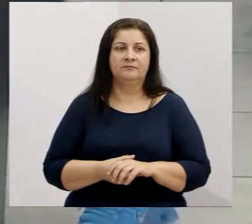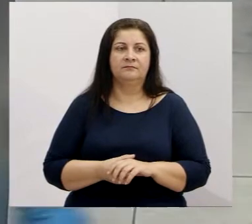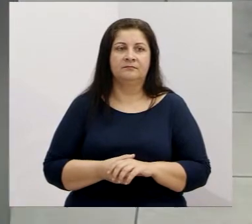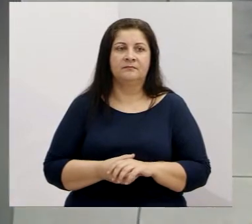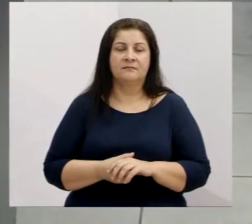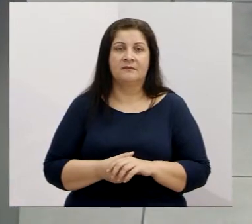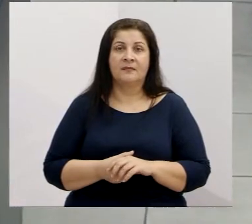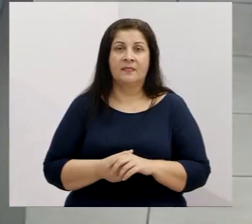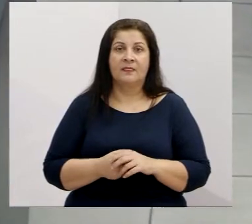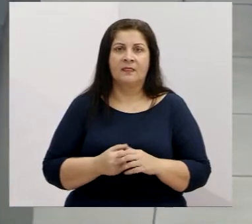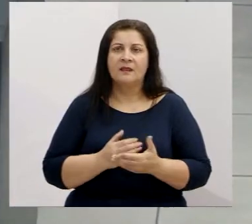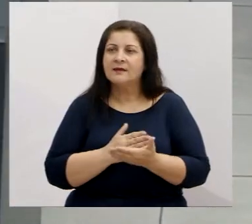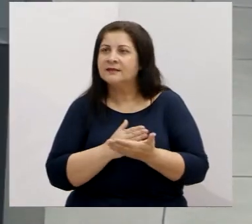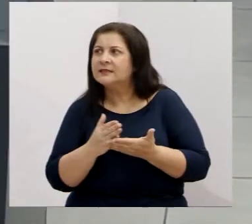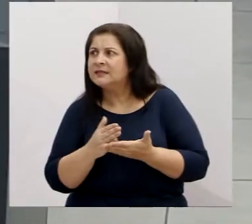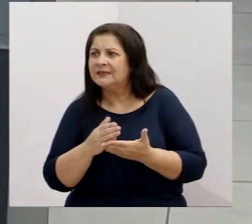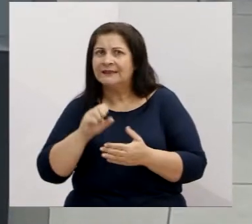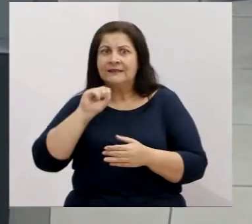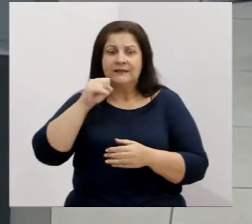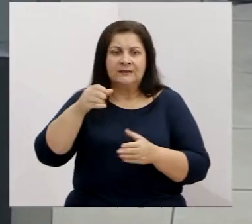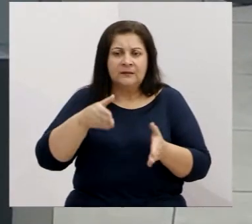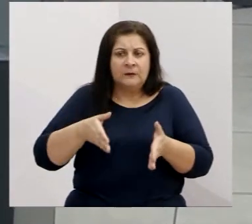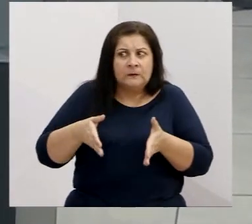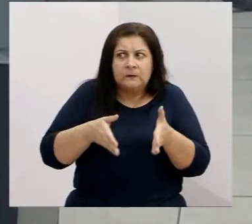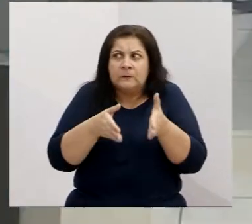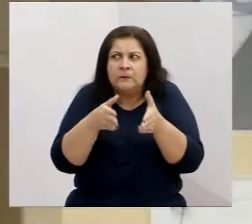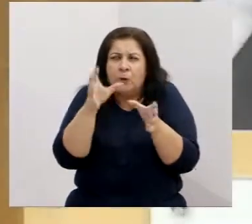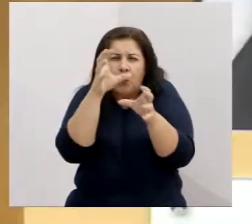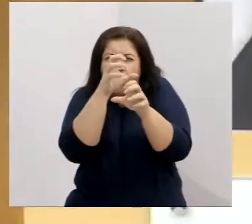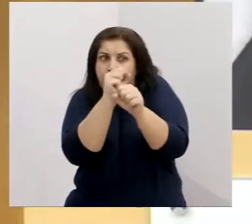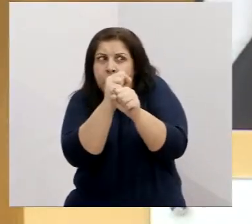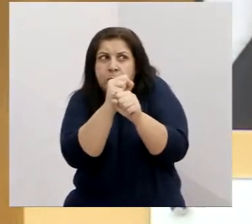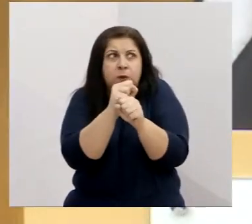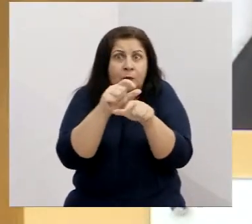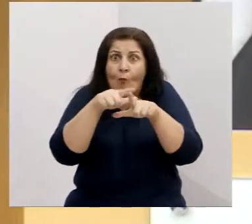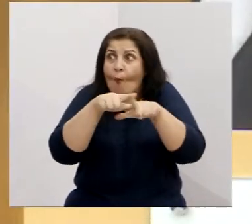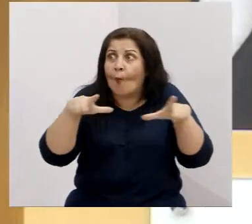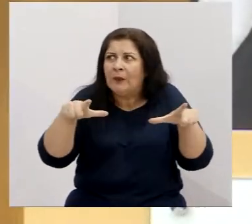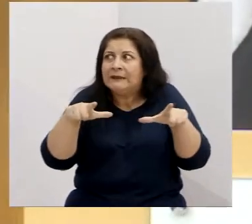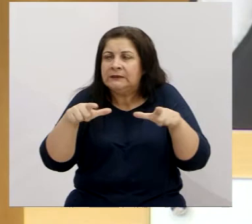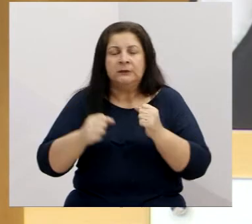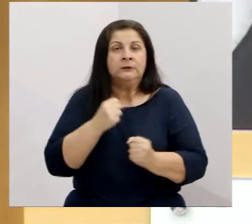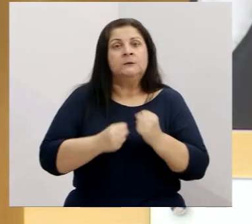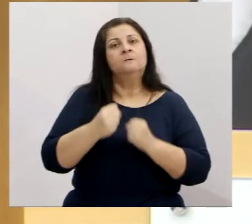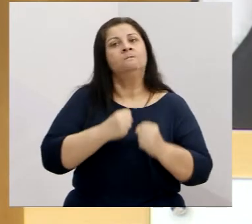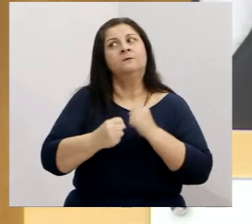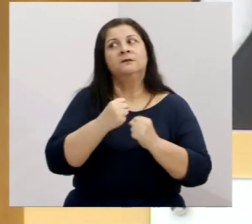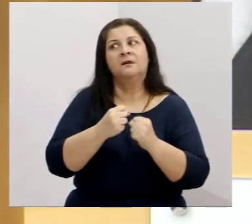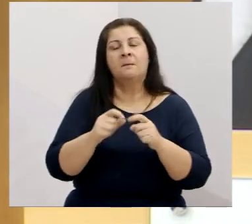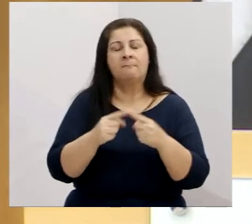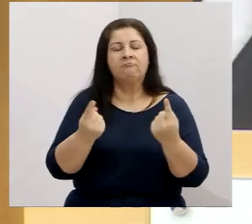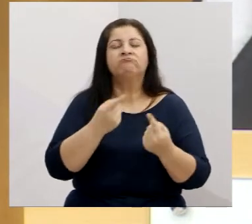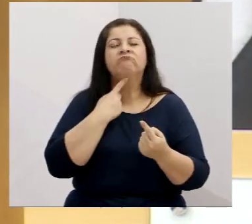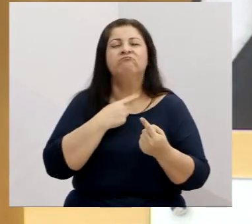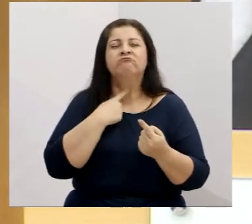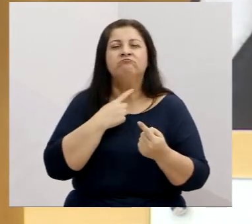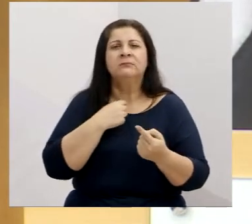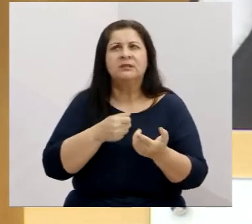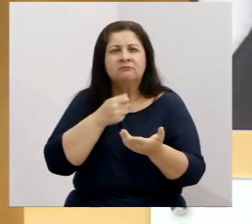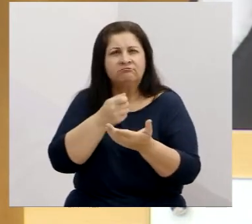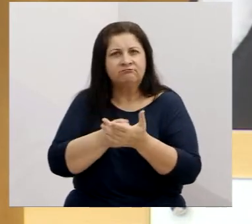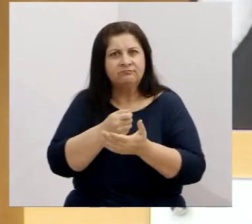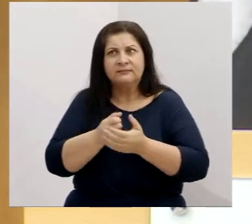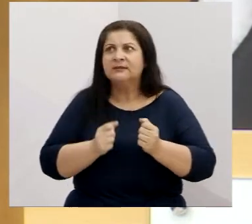acelerar o passo Numa rua escura e pouco movimentada mas ainda assim ter vontade de